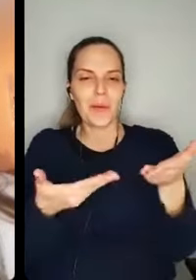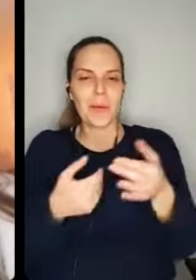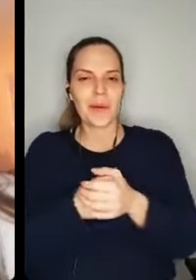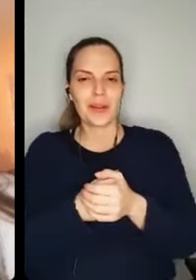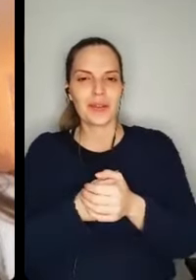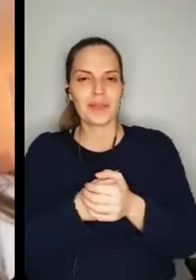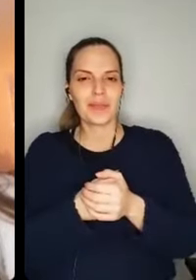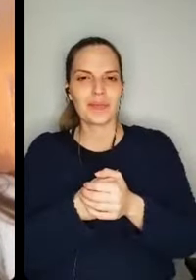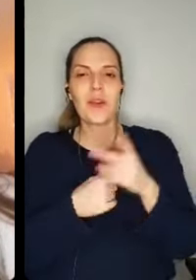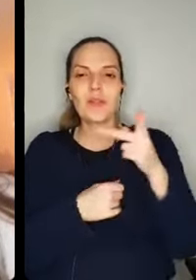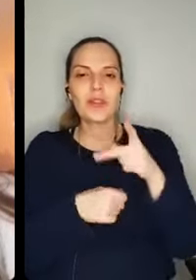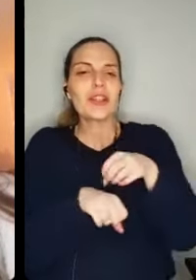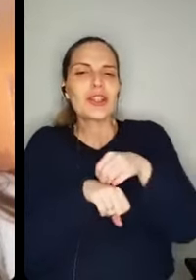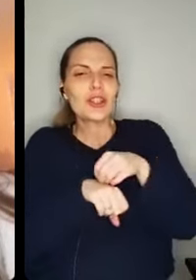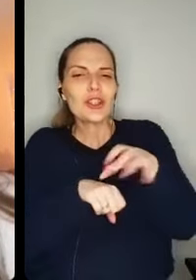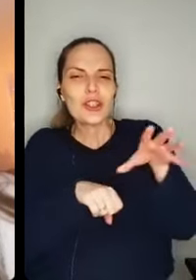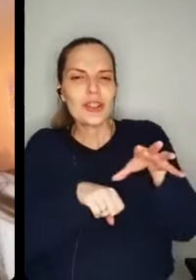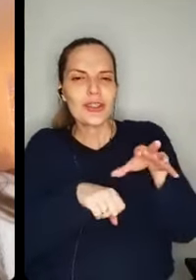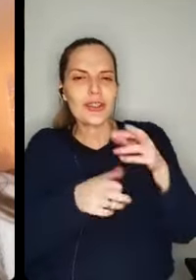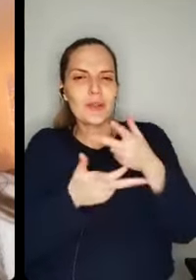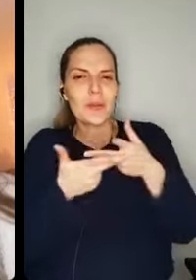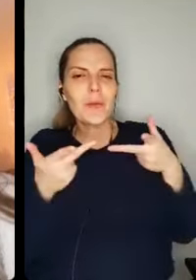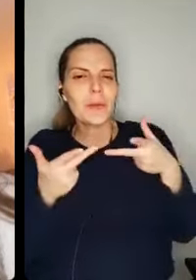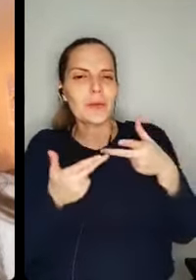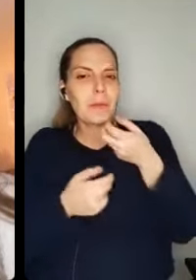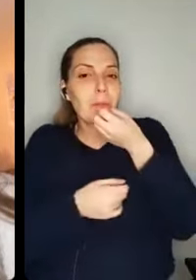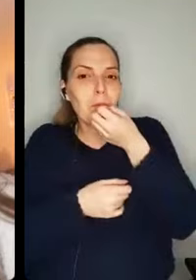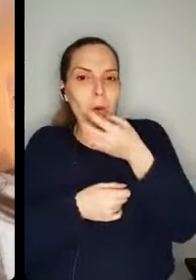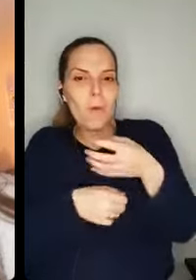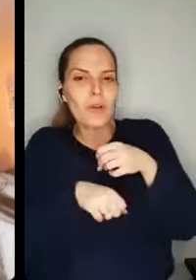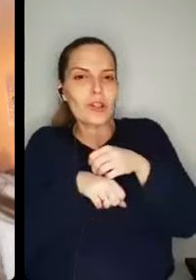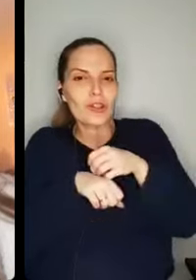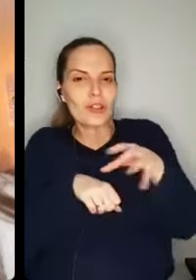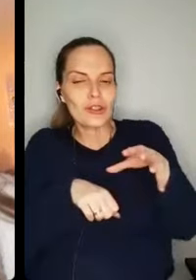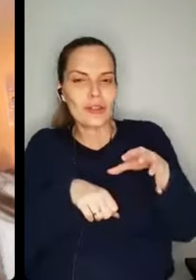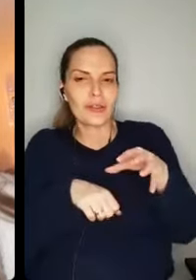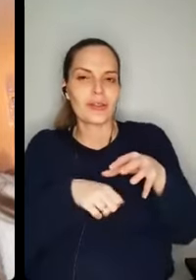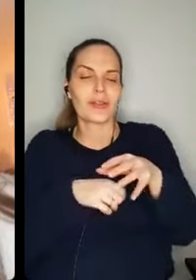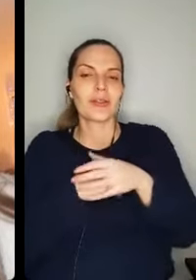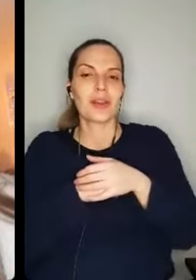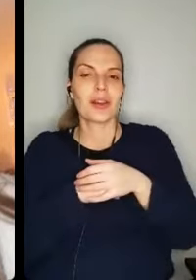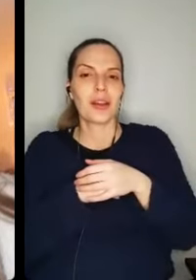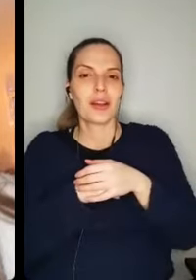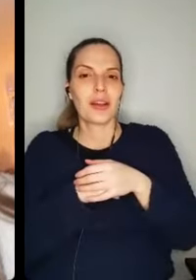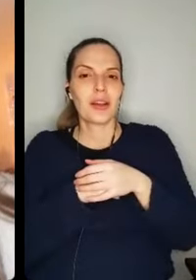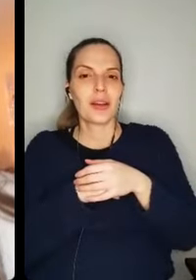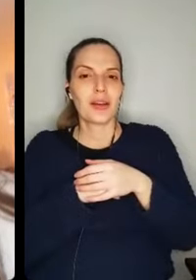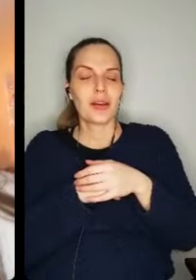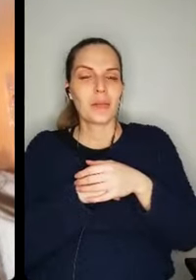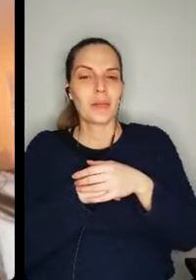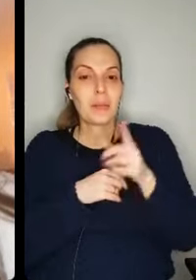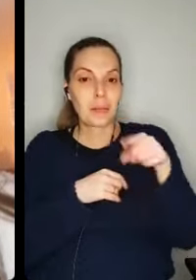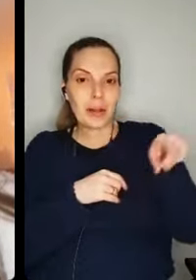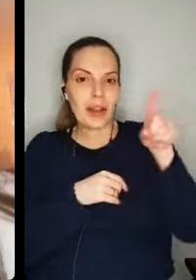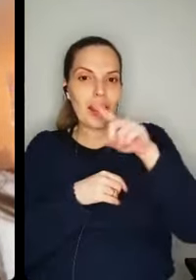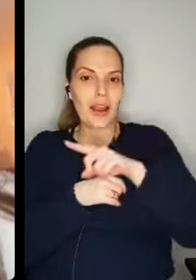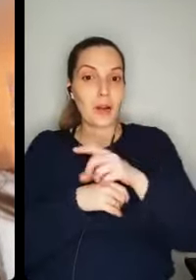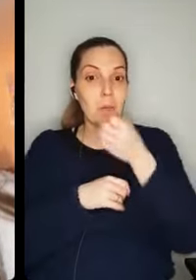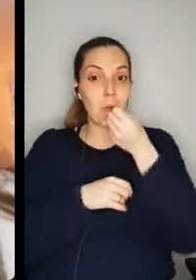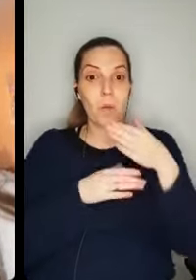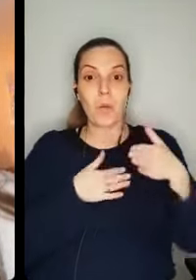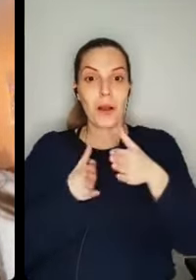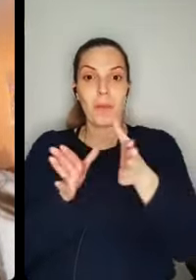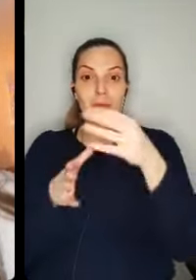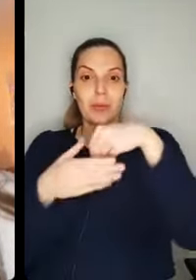toque vocês dariam, alguma coisa que vocês gostariam de falar, assim, para ter uma boa percurso dentro da UFSPA?